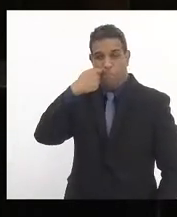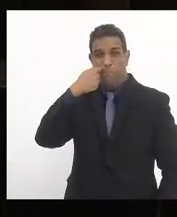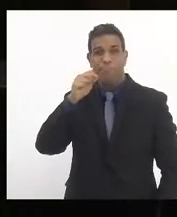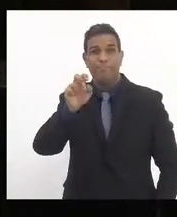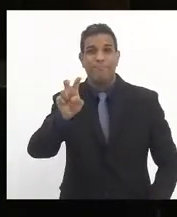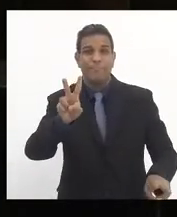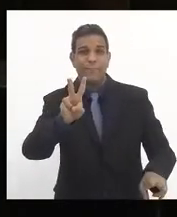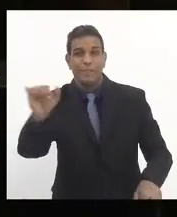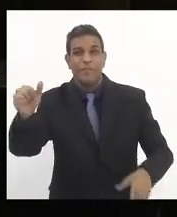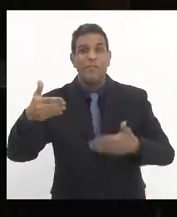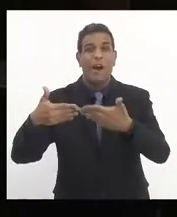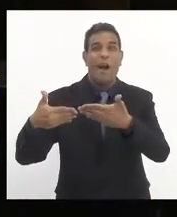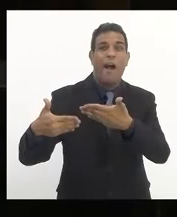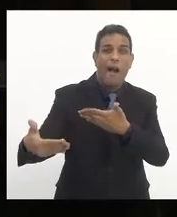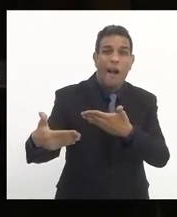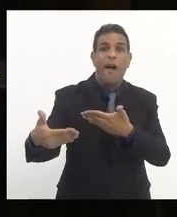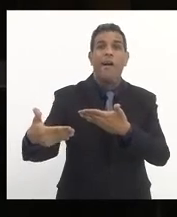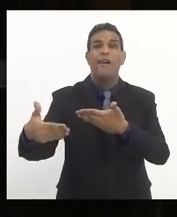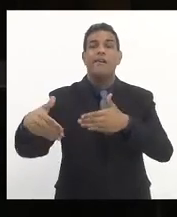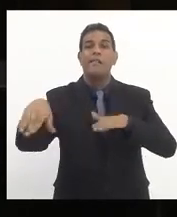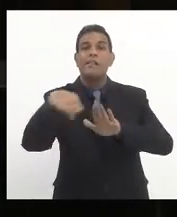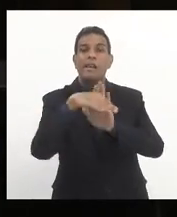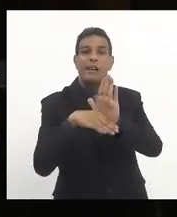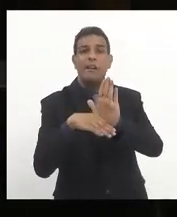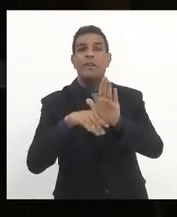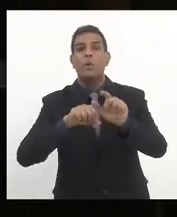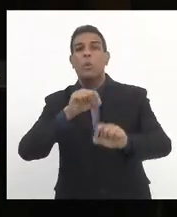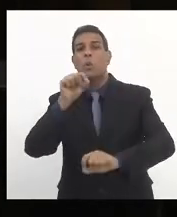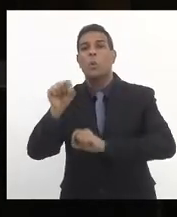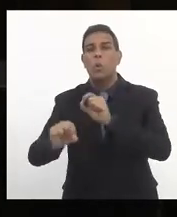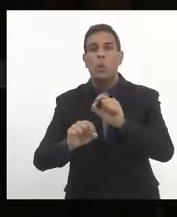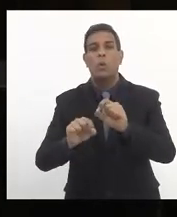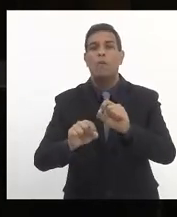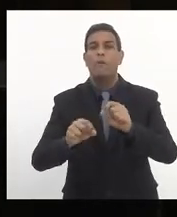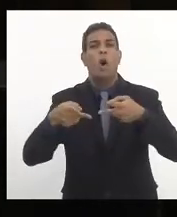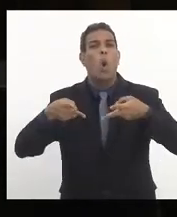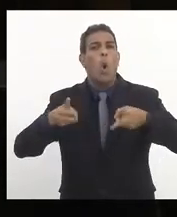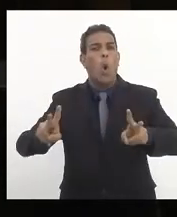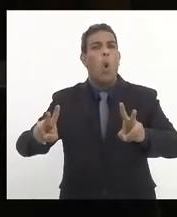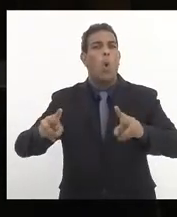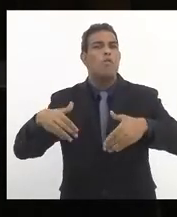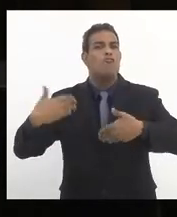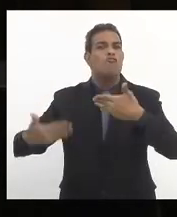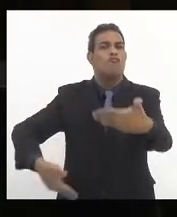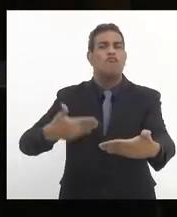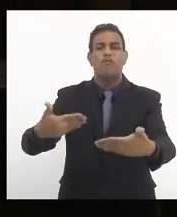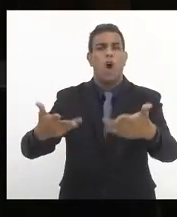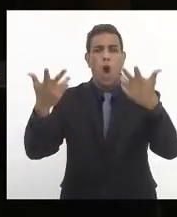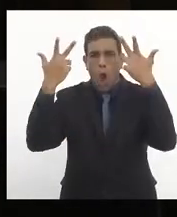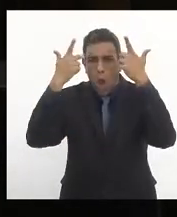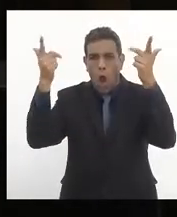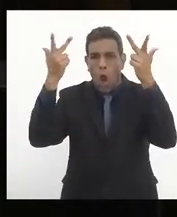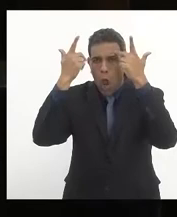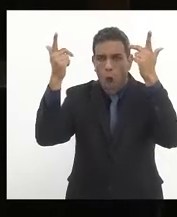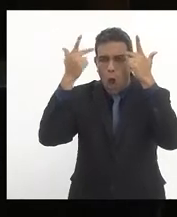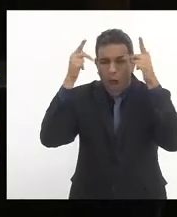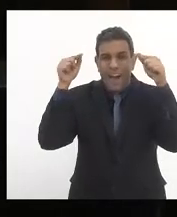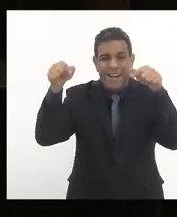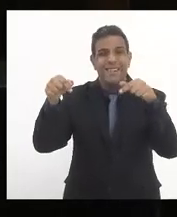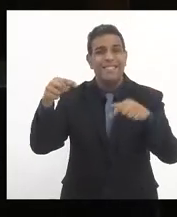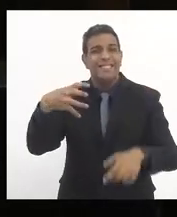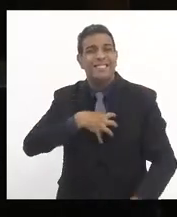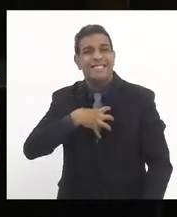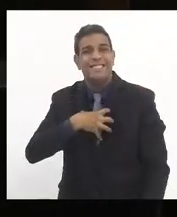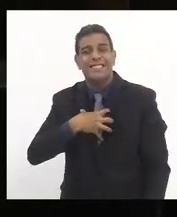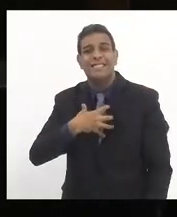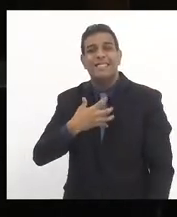vulgo nervosinho da lista do Odebrecht, não vai parar, ele vai continuar fazendo isso, porque ele cismou